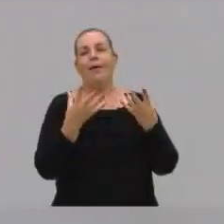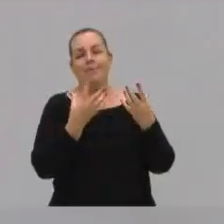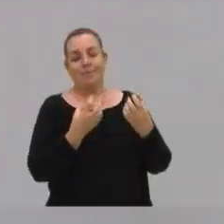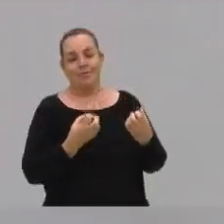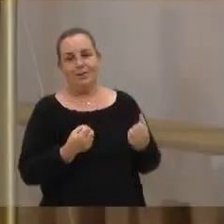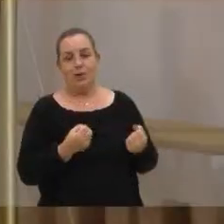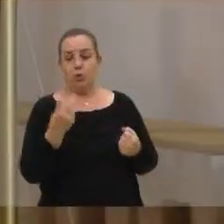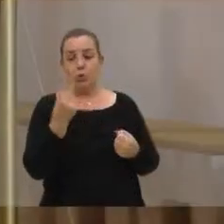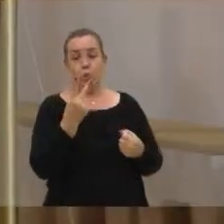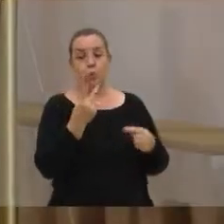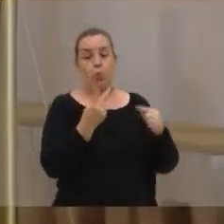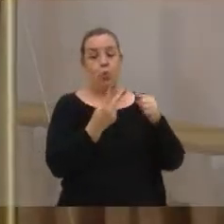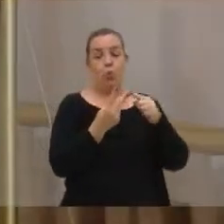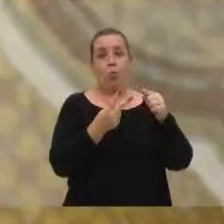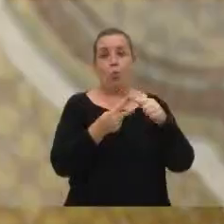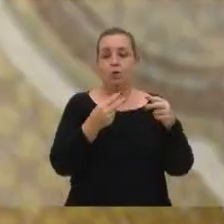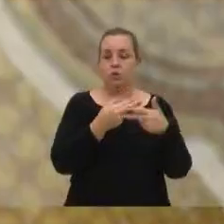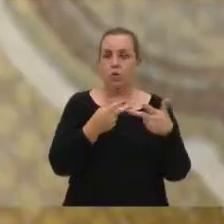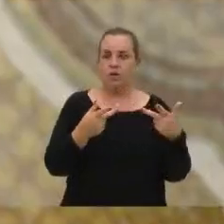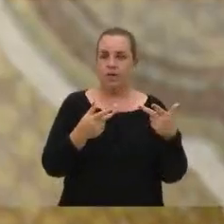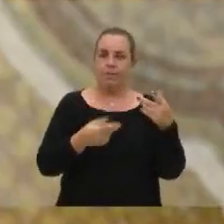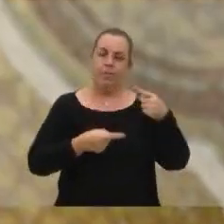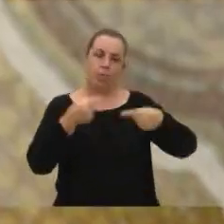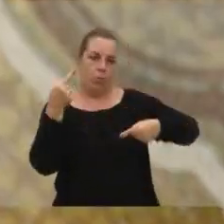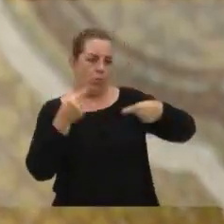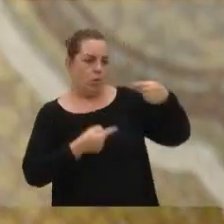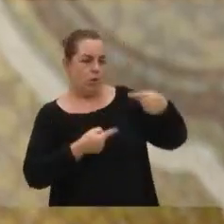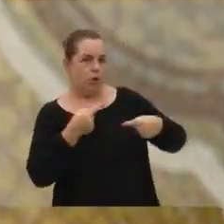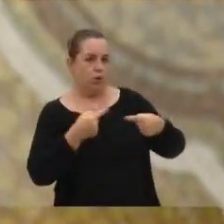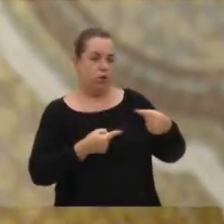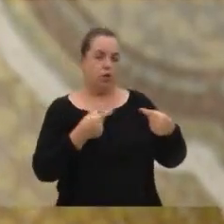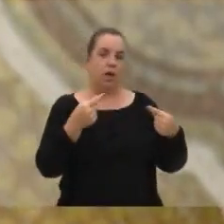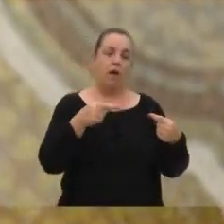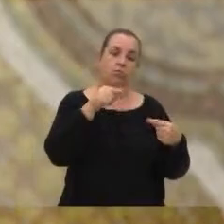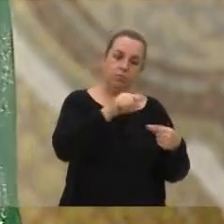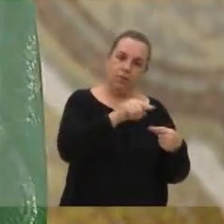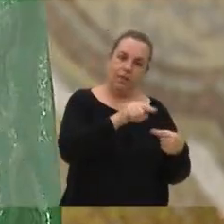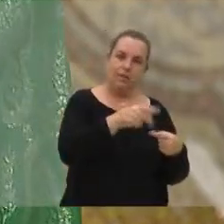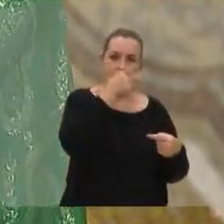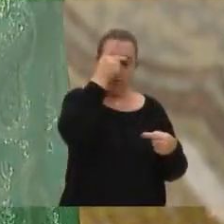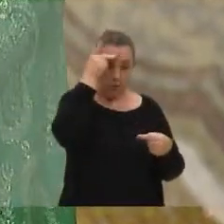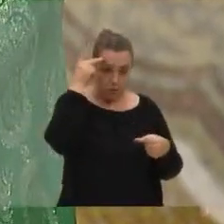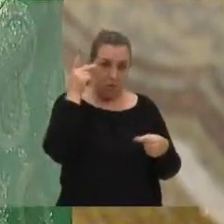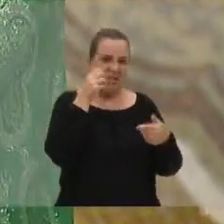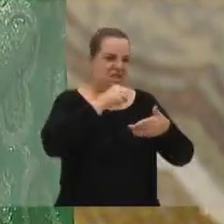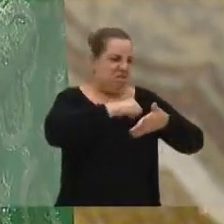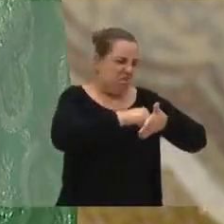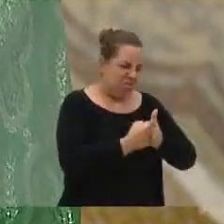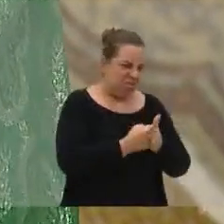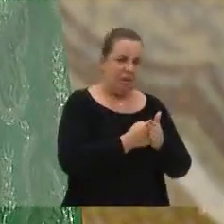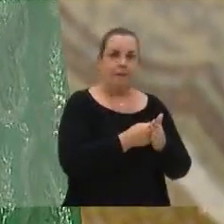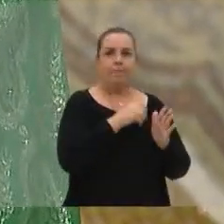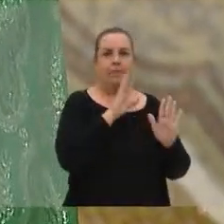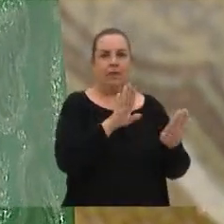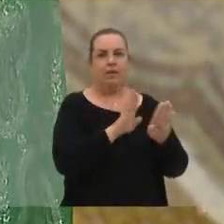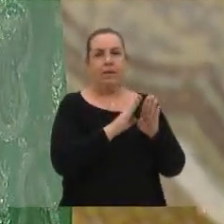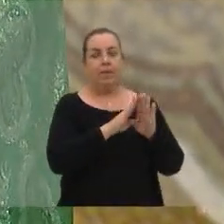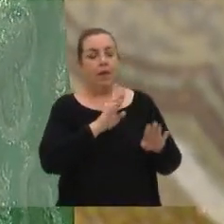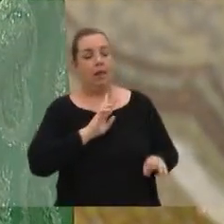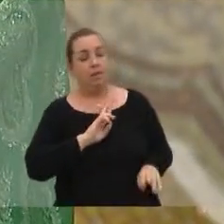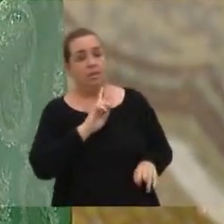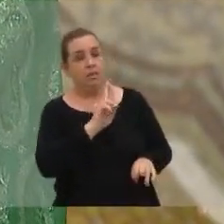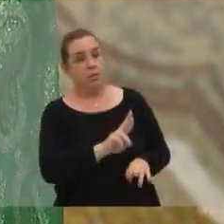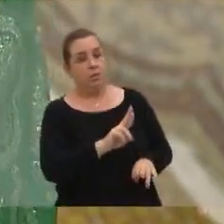aceitando duas coisas: politicamente, os colonizadores, os opressores, e